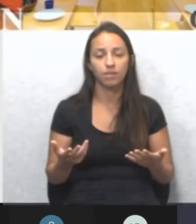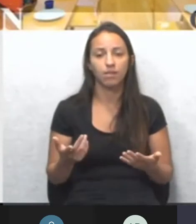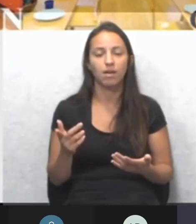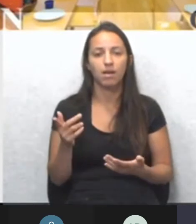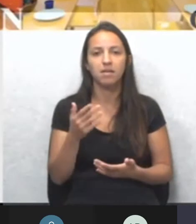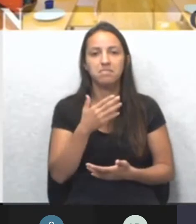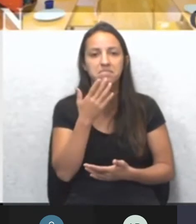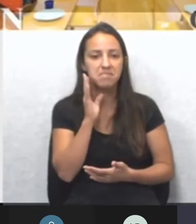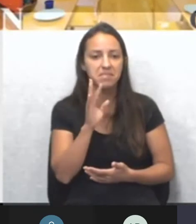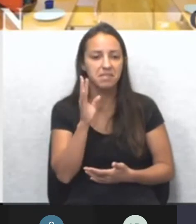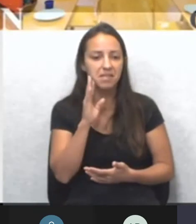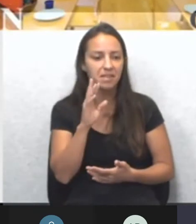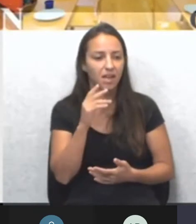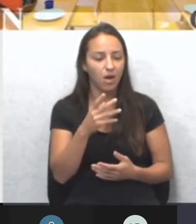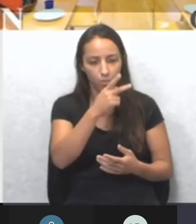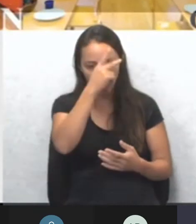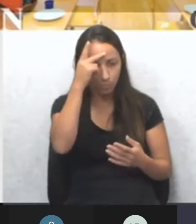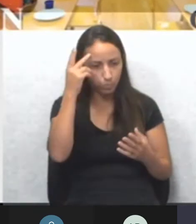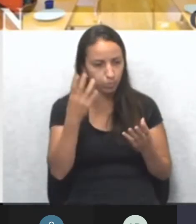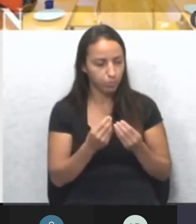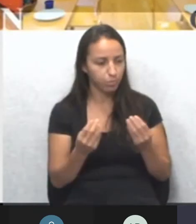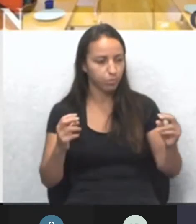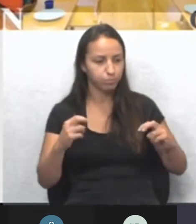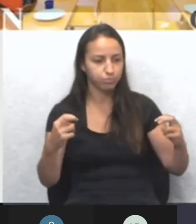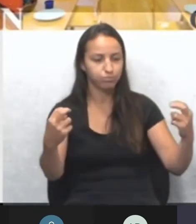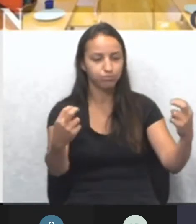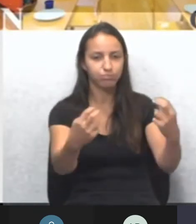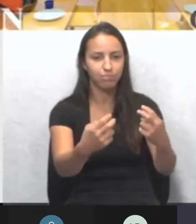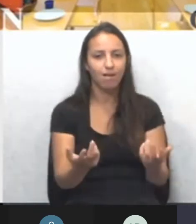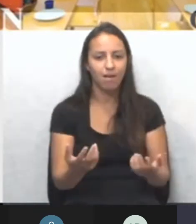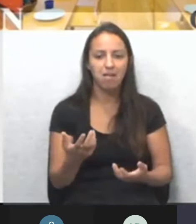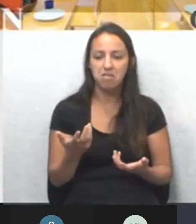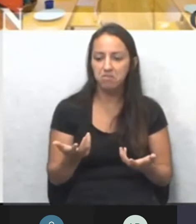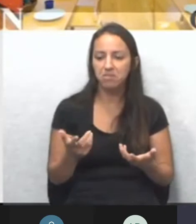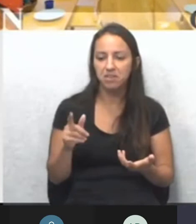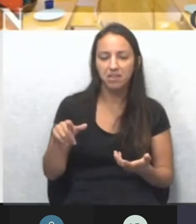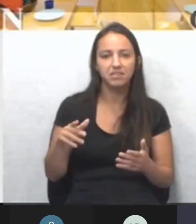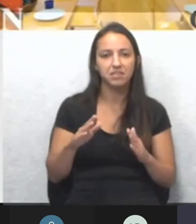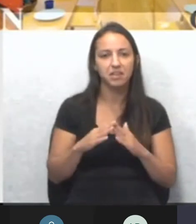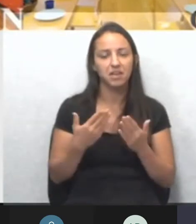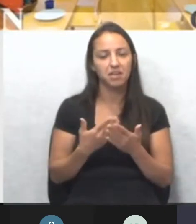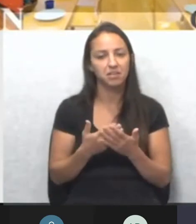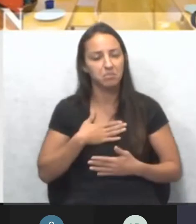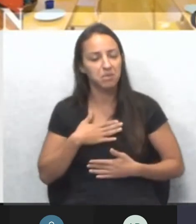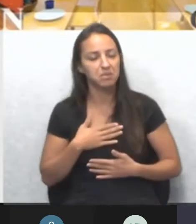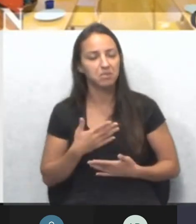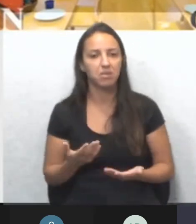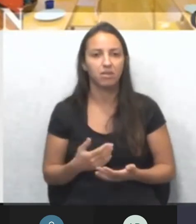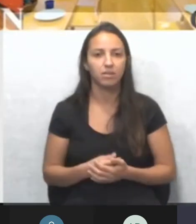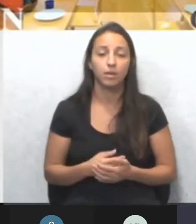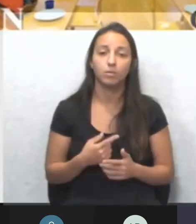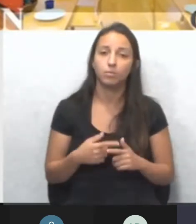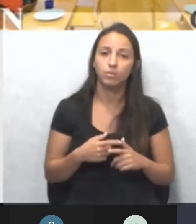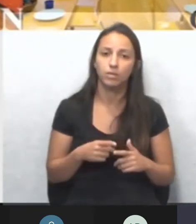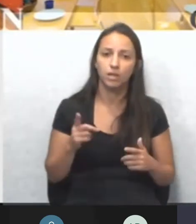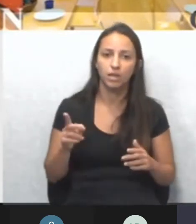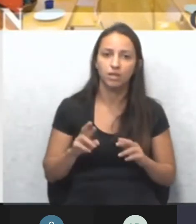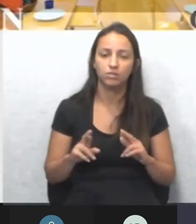olharam, poxa, que bacana, olha, bastante gente pode sentar junto. Eu queria um refeitório desse na minha escola, porque lá é diferente, né? Essa